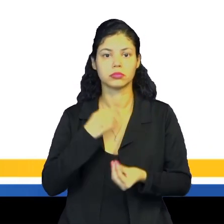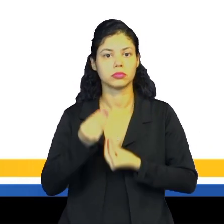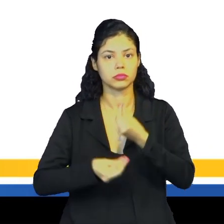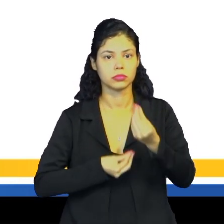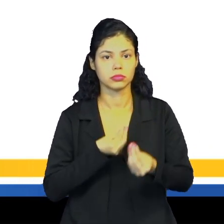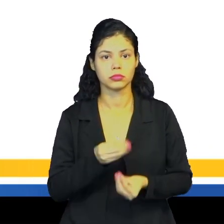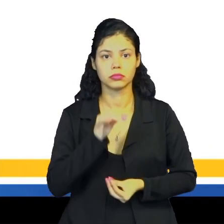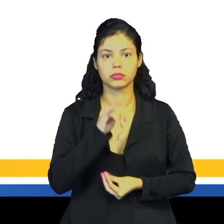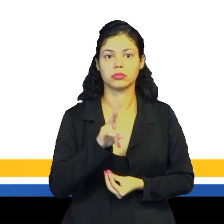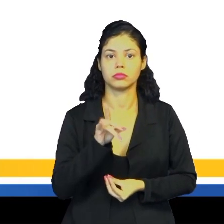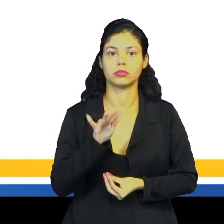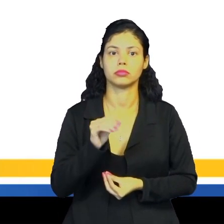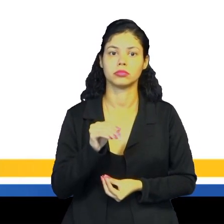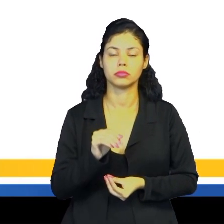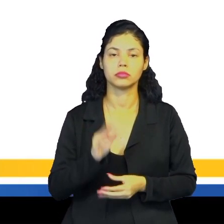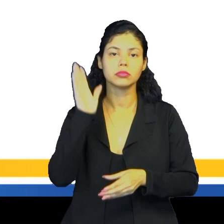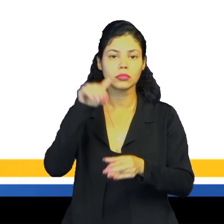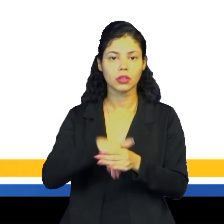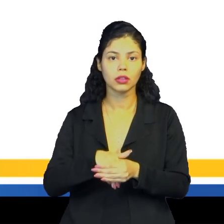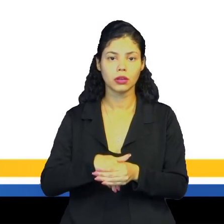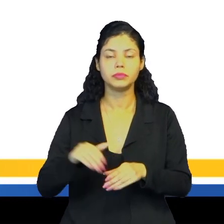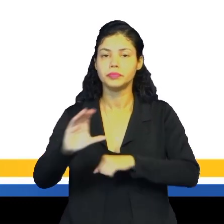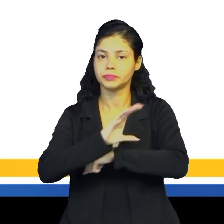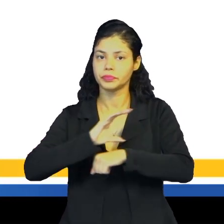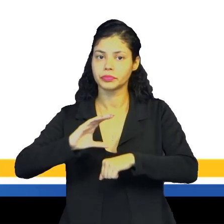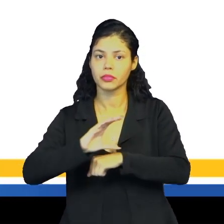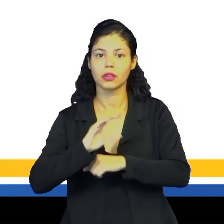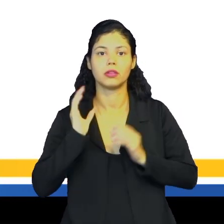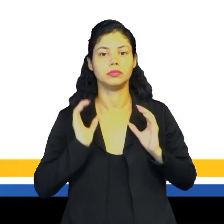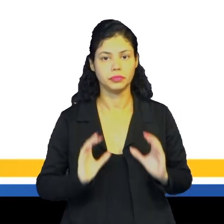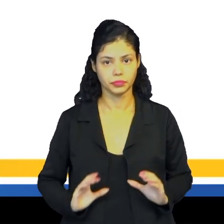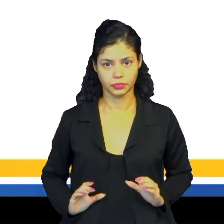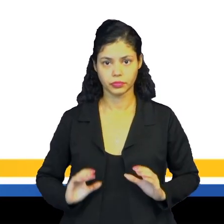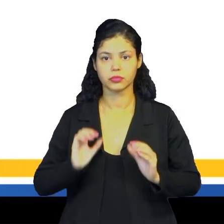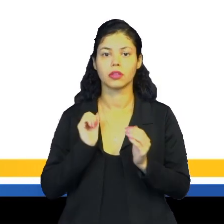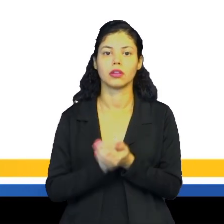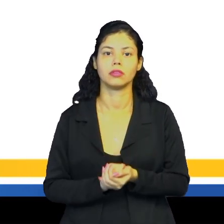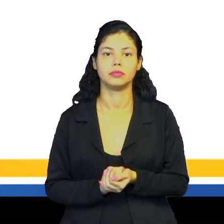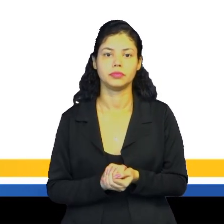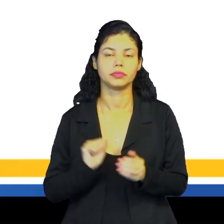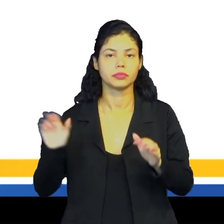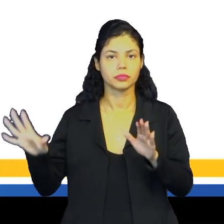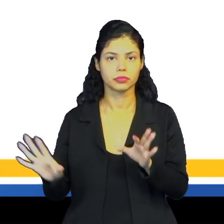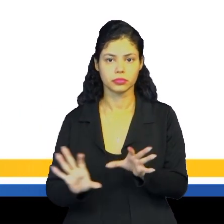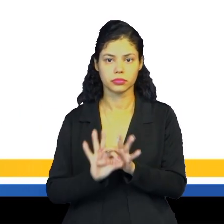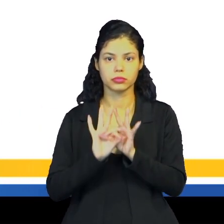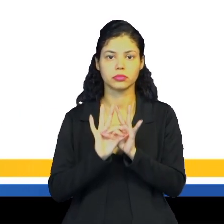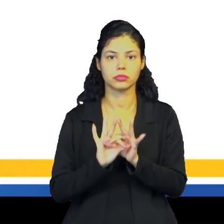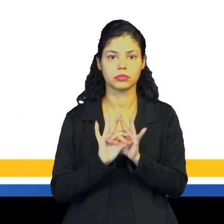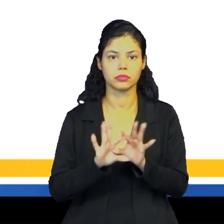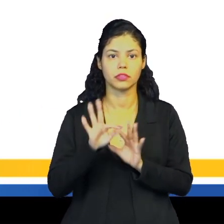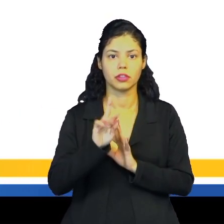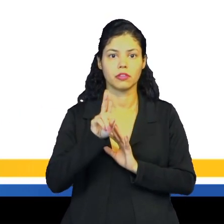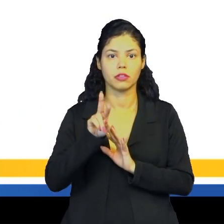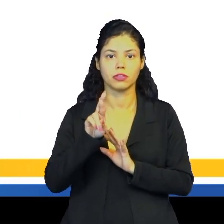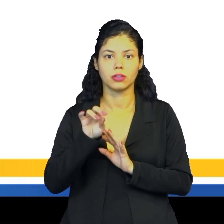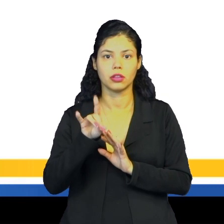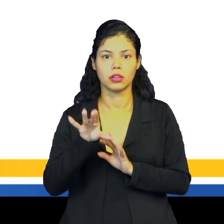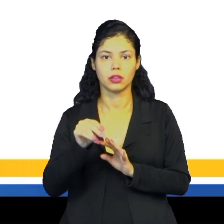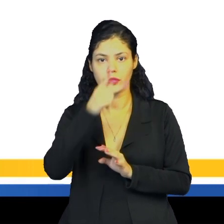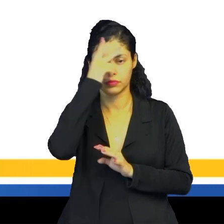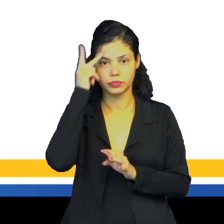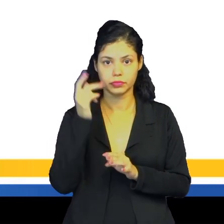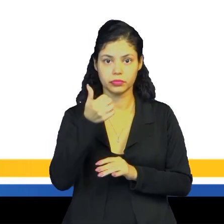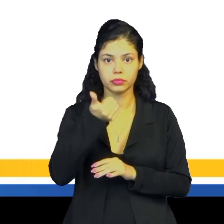a idoneidade das eleições. A Constituição Cidadã também implantou o voto facultativo para pessoas